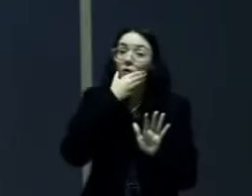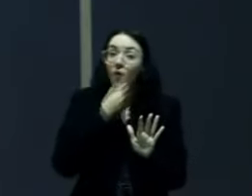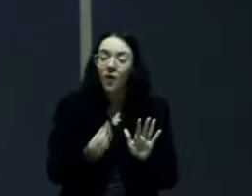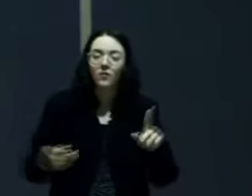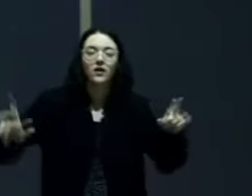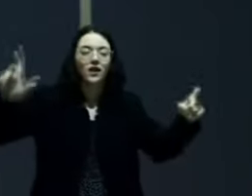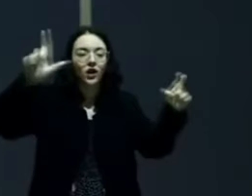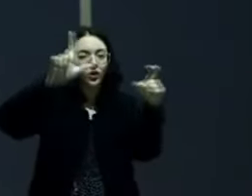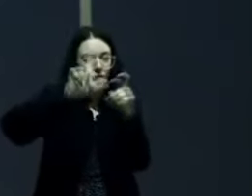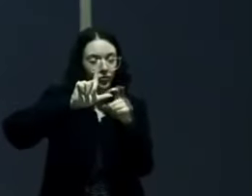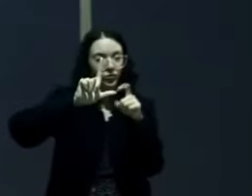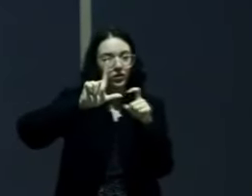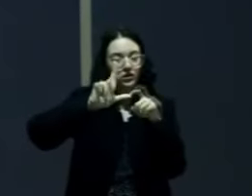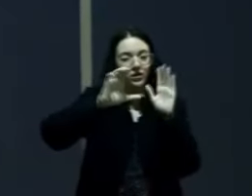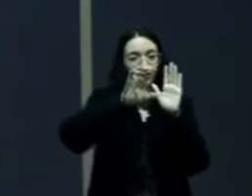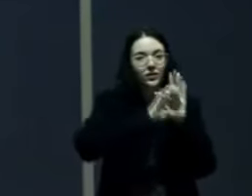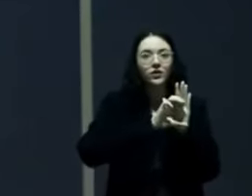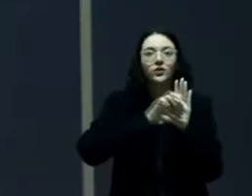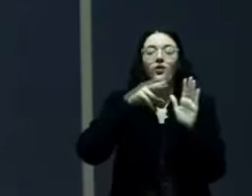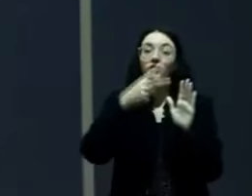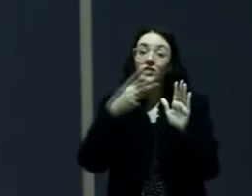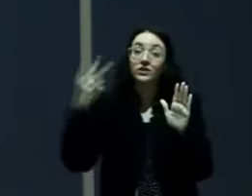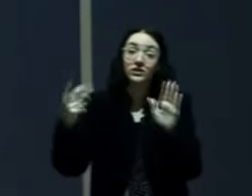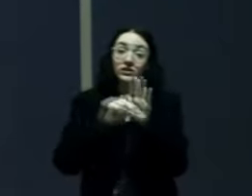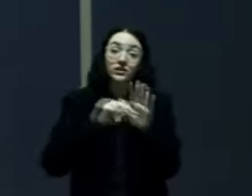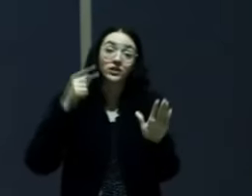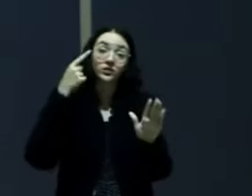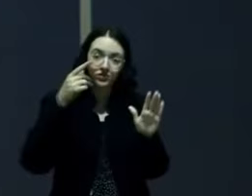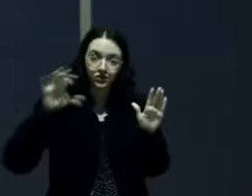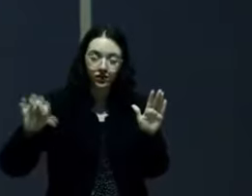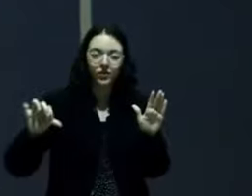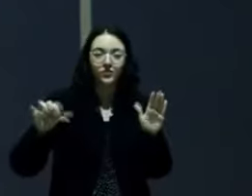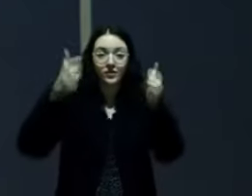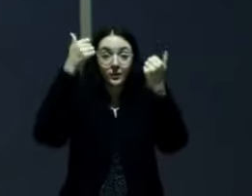de número 22 e 19 nos fala da última ceia de Jesus.